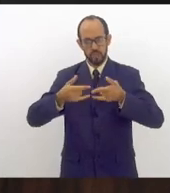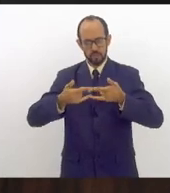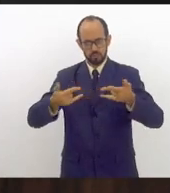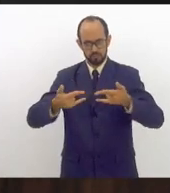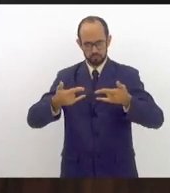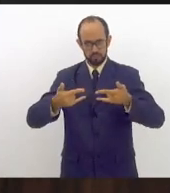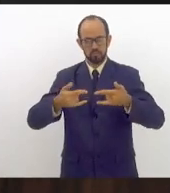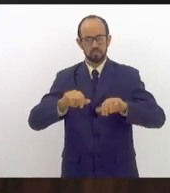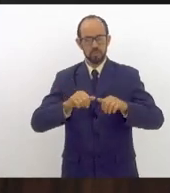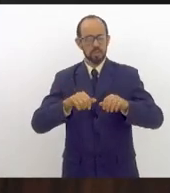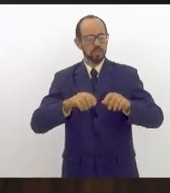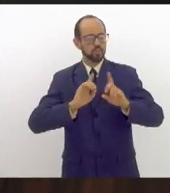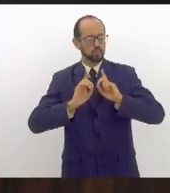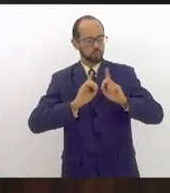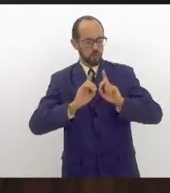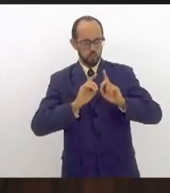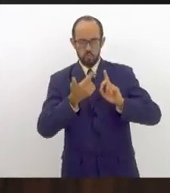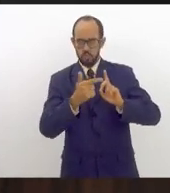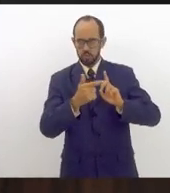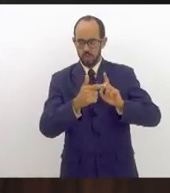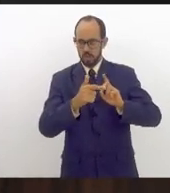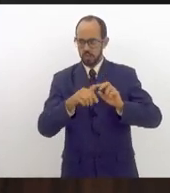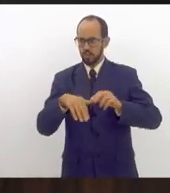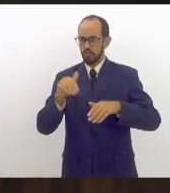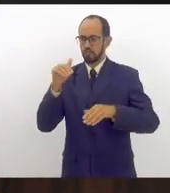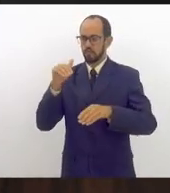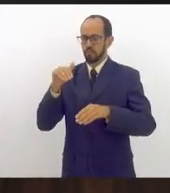queira discutir, encerrada a discussão. Em...